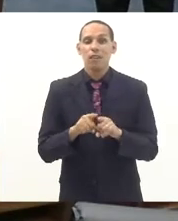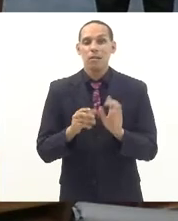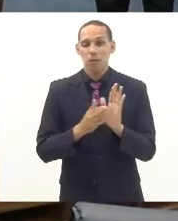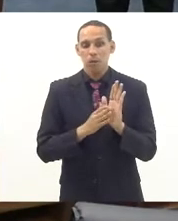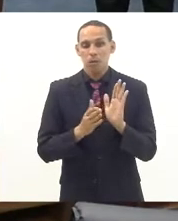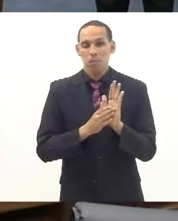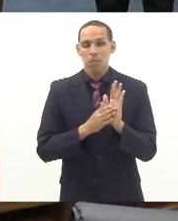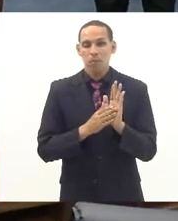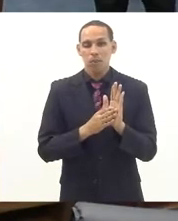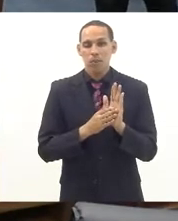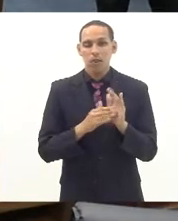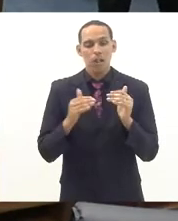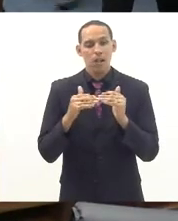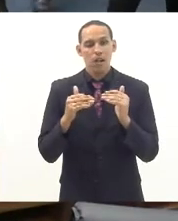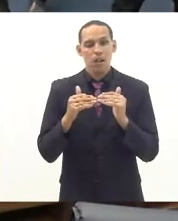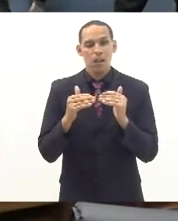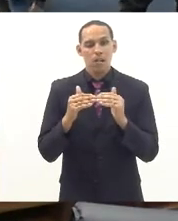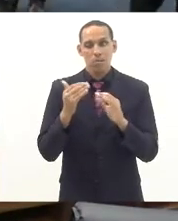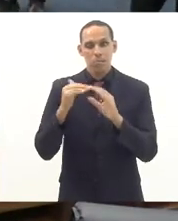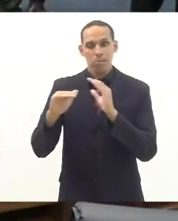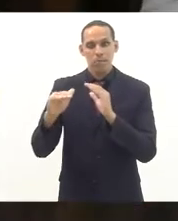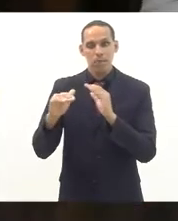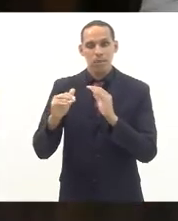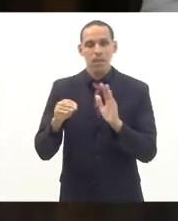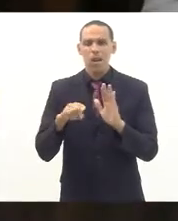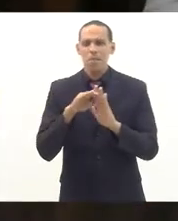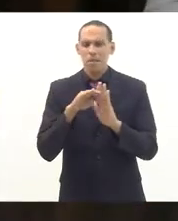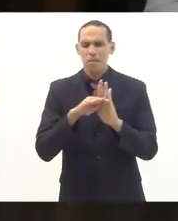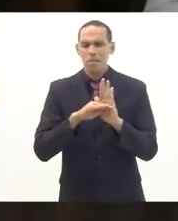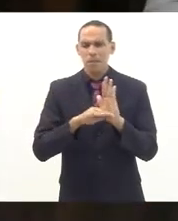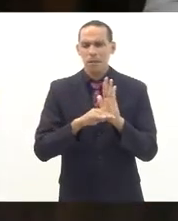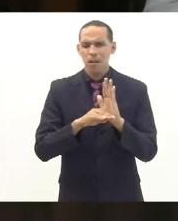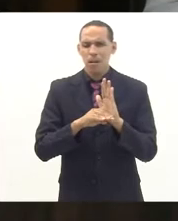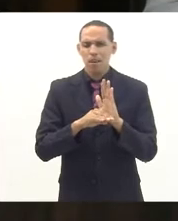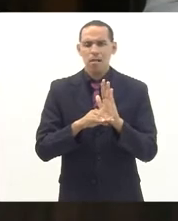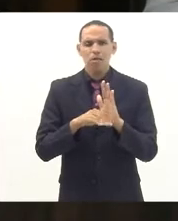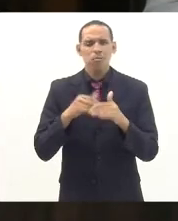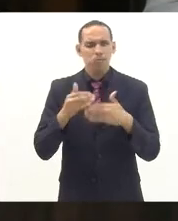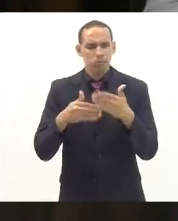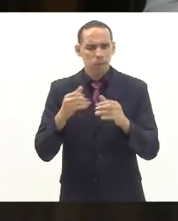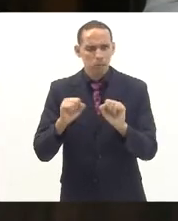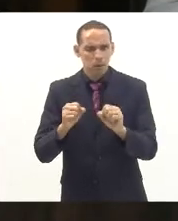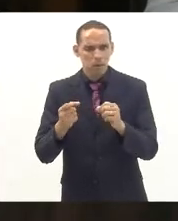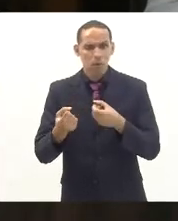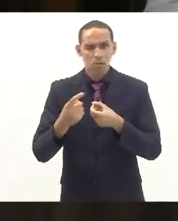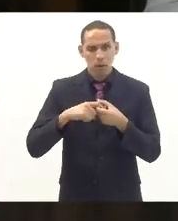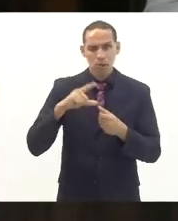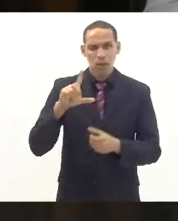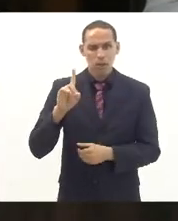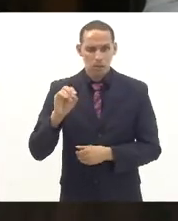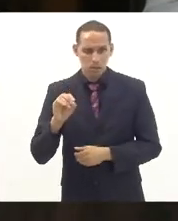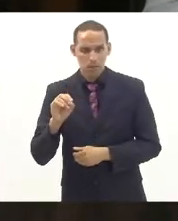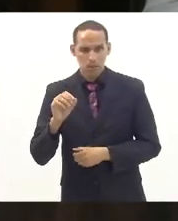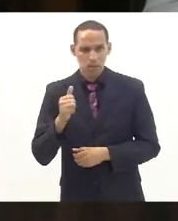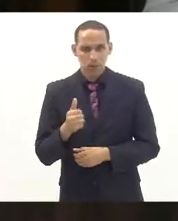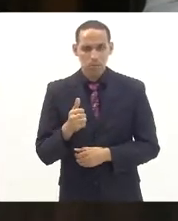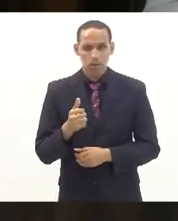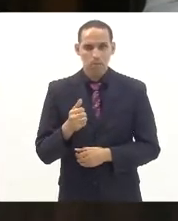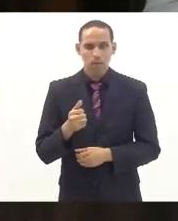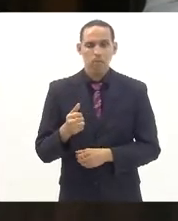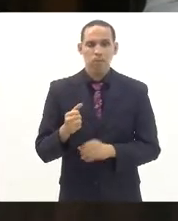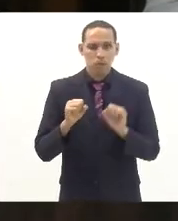aqui um acordo de caminhamento a pauta ele pode avançar pauta e Retornam na ele deu o quê aí